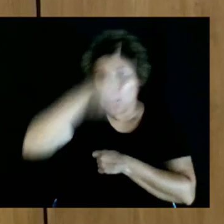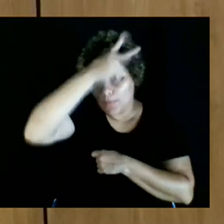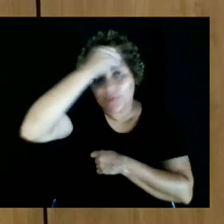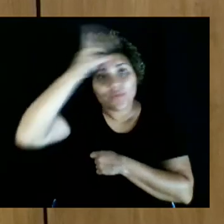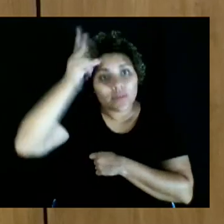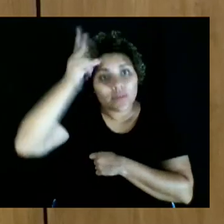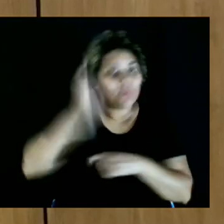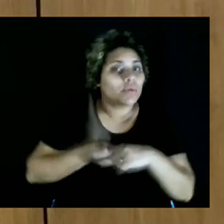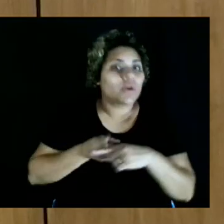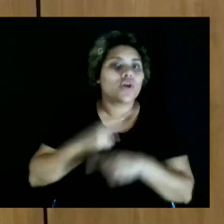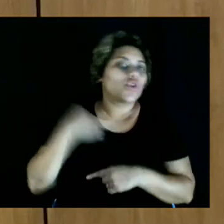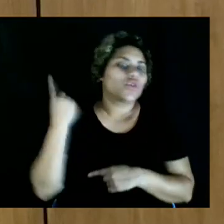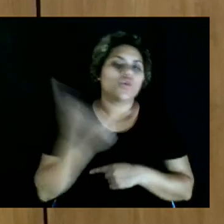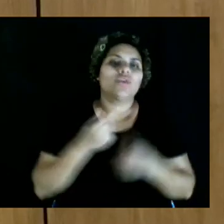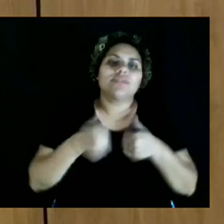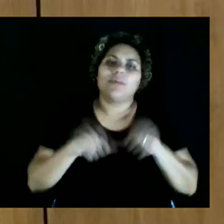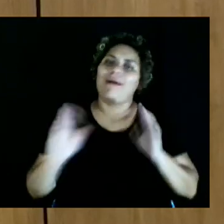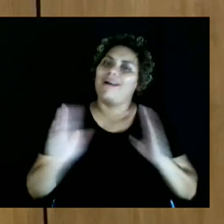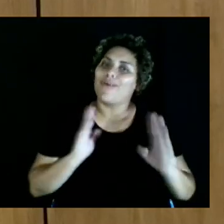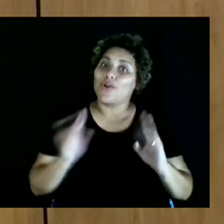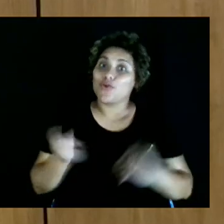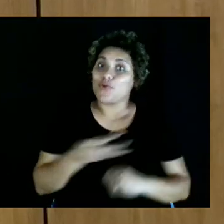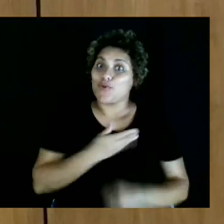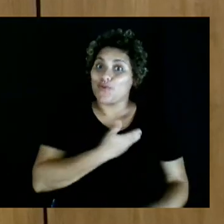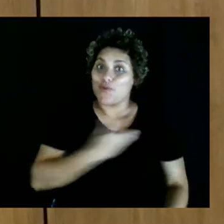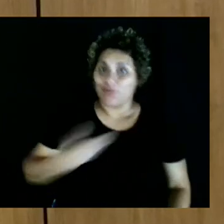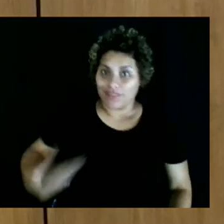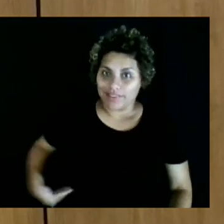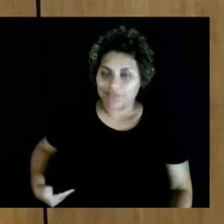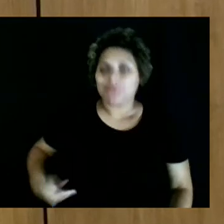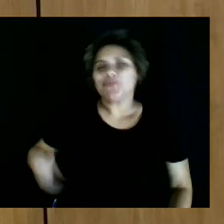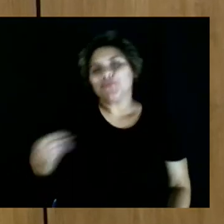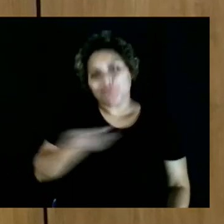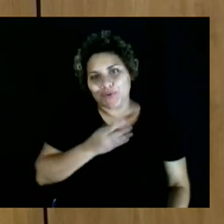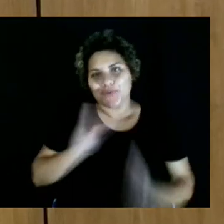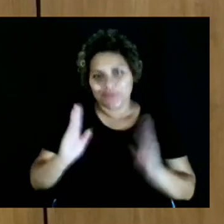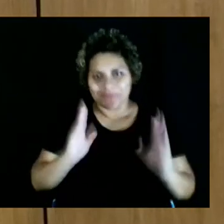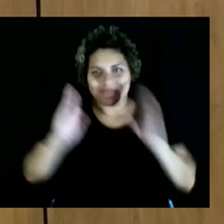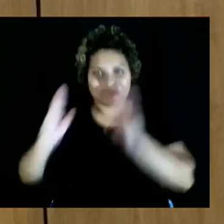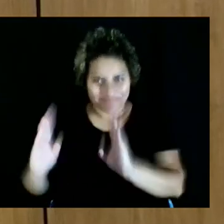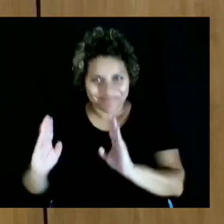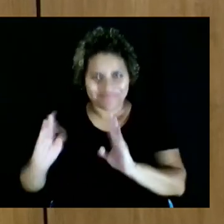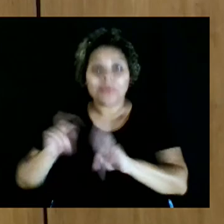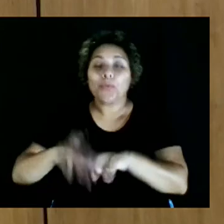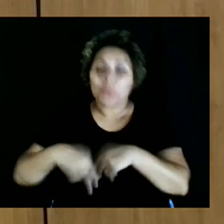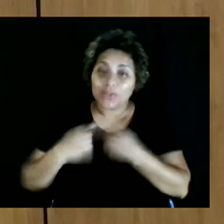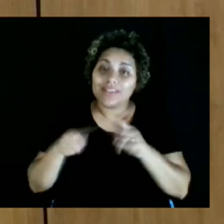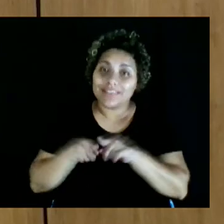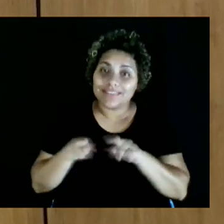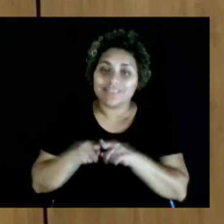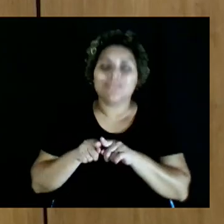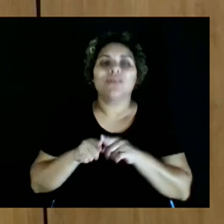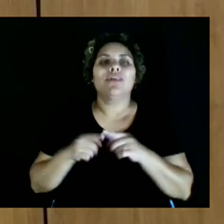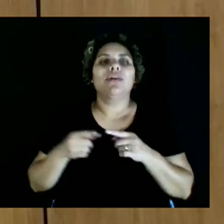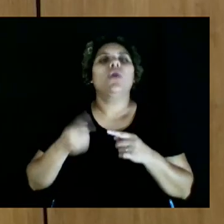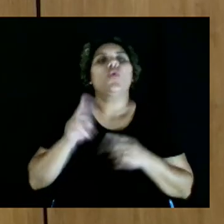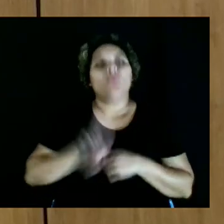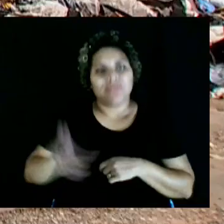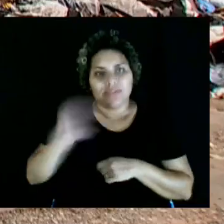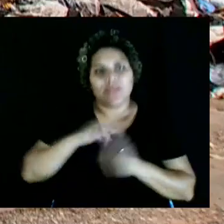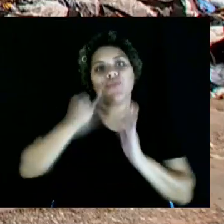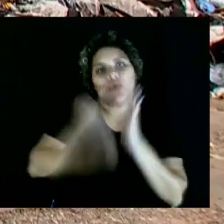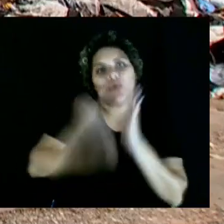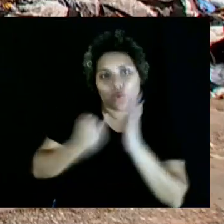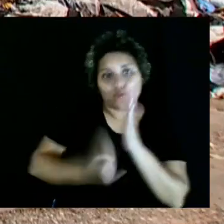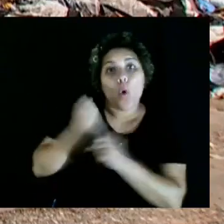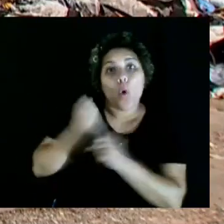agora em um novo governo, iniciou um novo mandato, para que possa utilizar os nossos impostos com a construção de novos